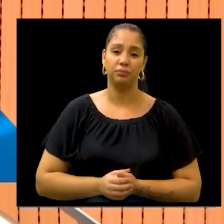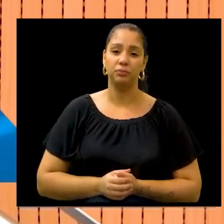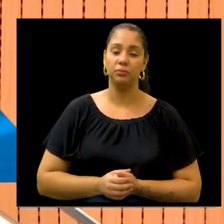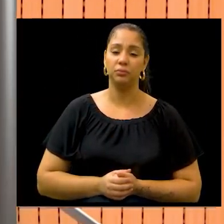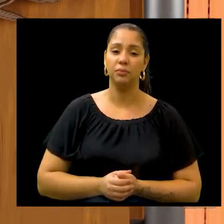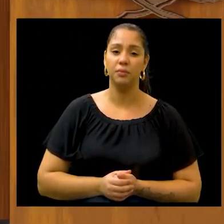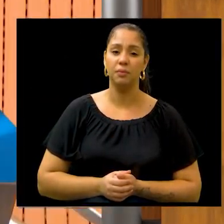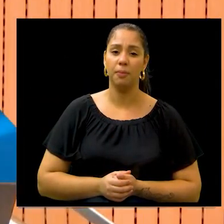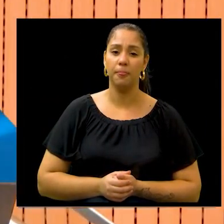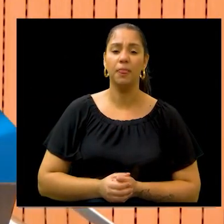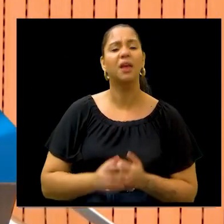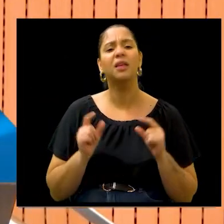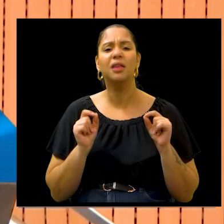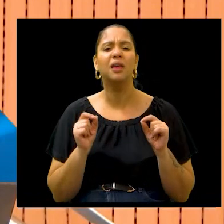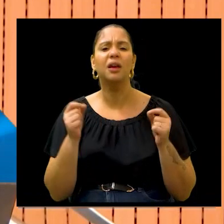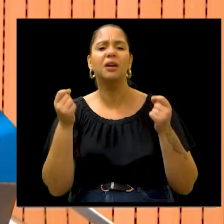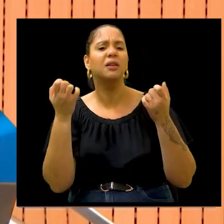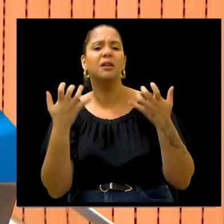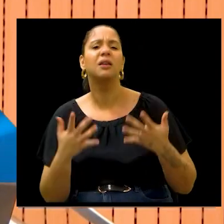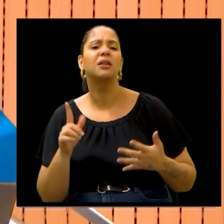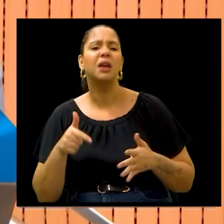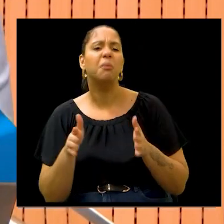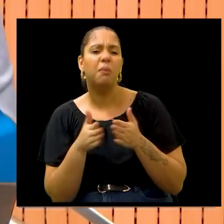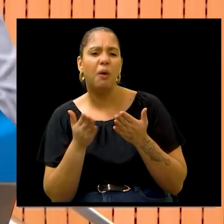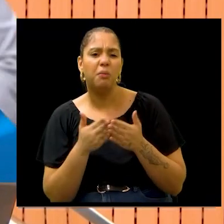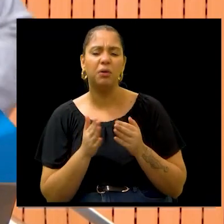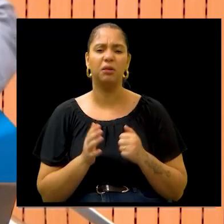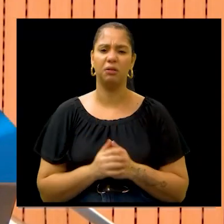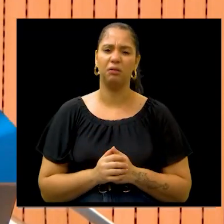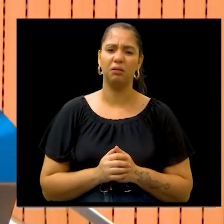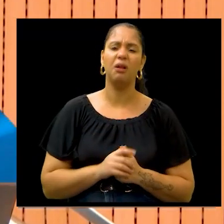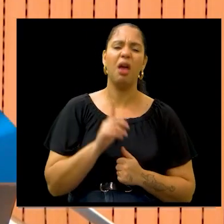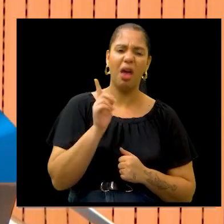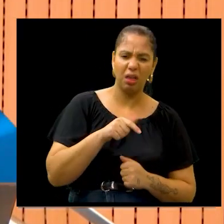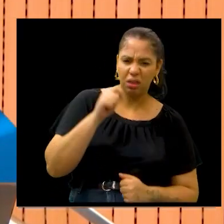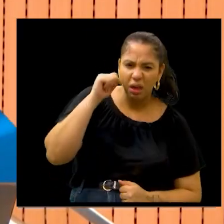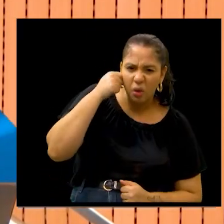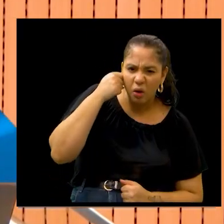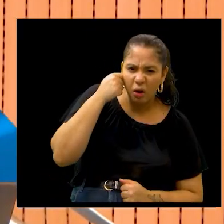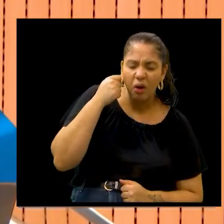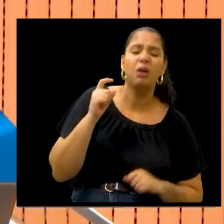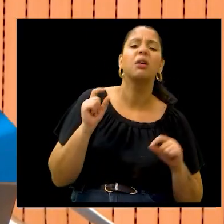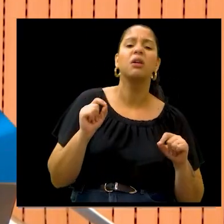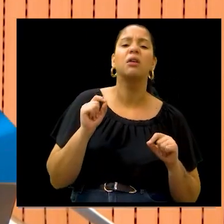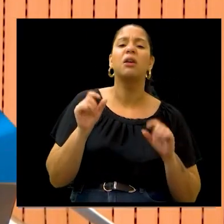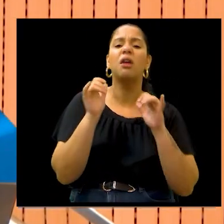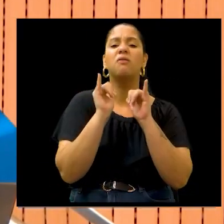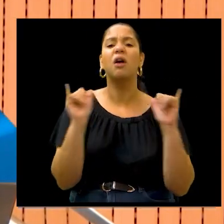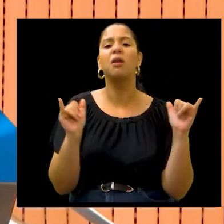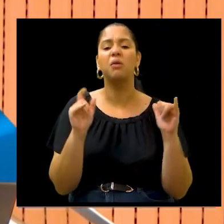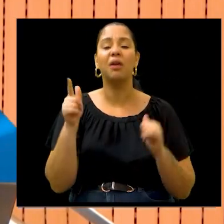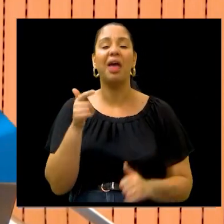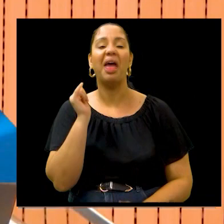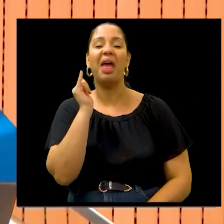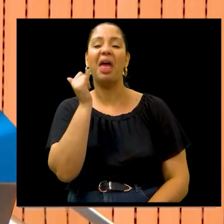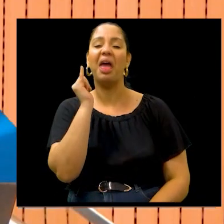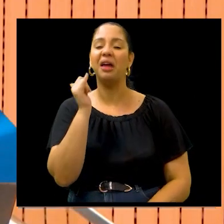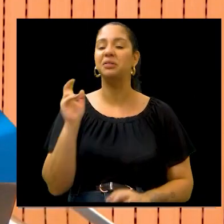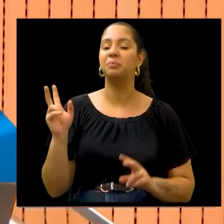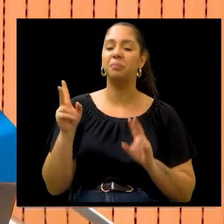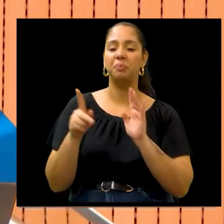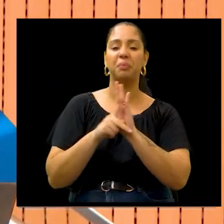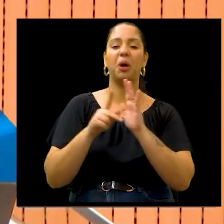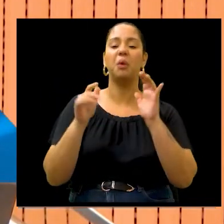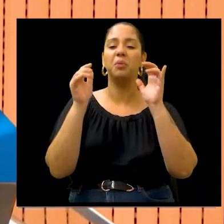ações. Quem falou que são pobres? Quem falou que são negros? Quem afirmou isso para quem faz essa